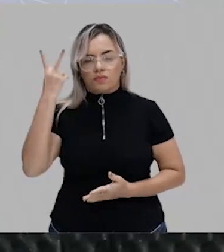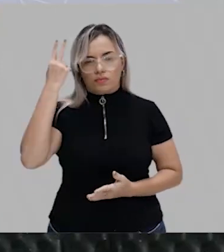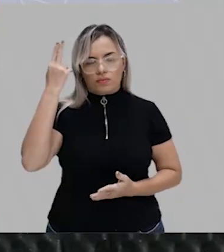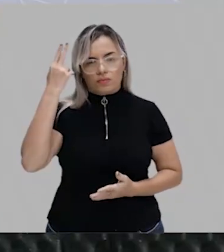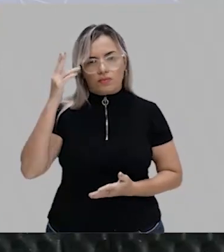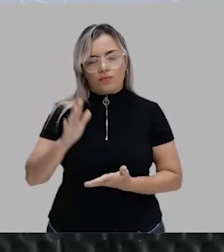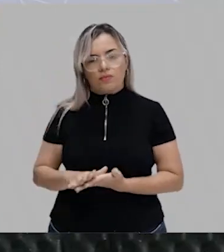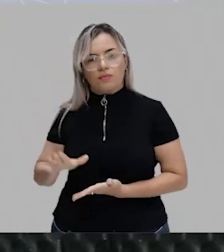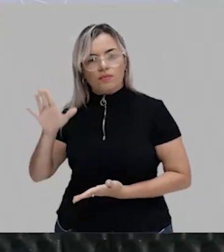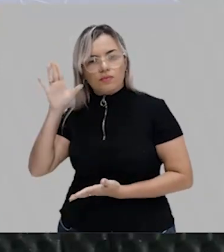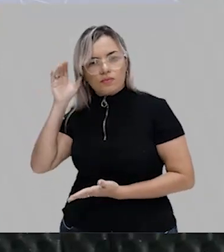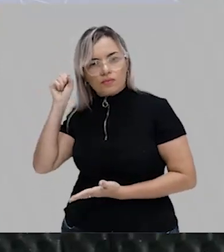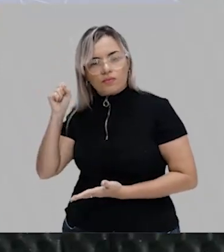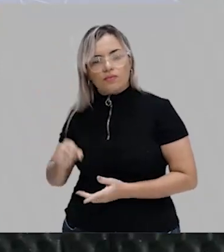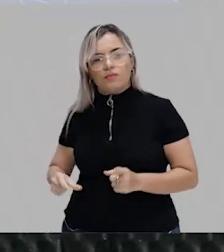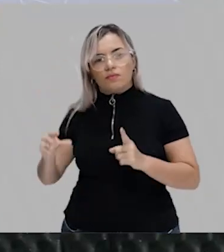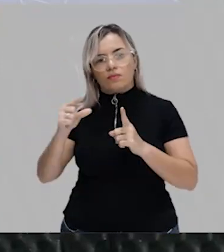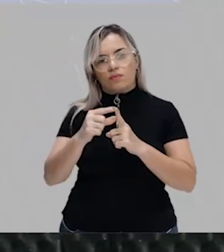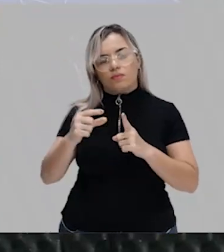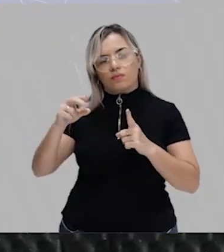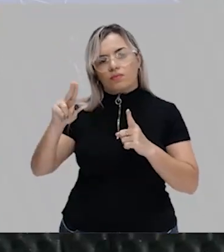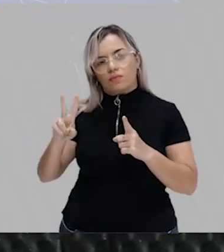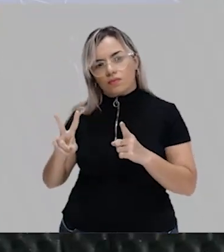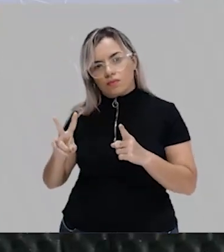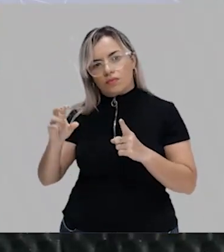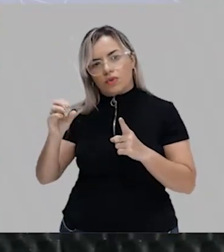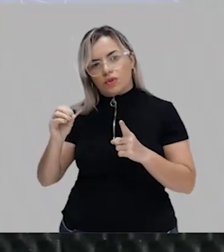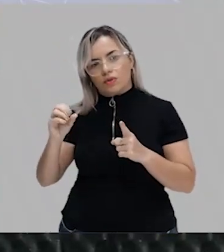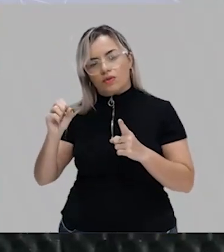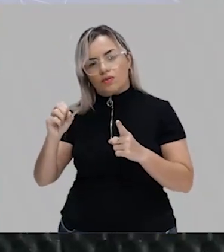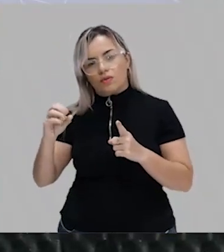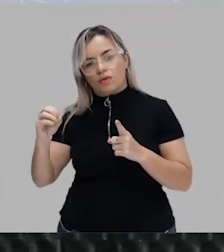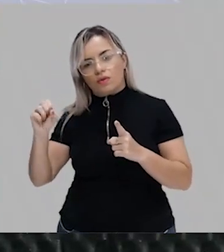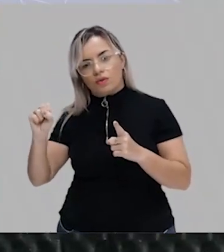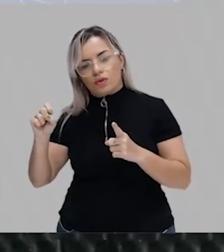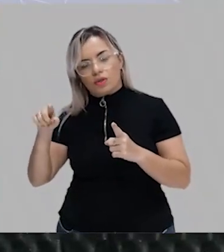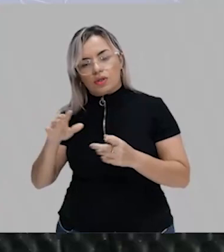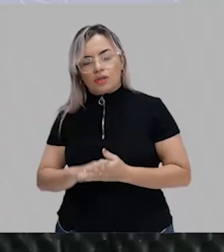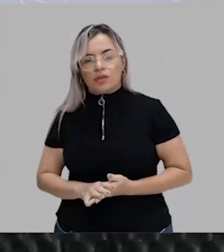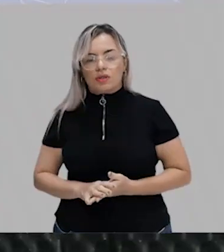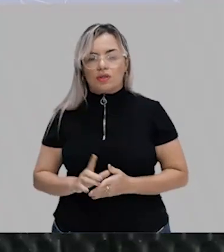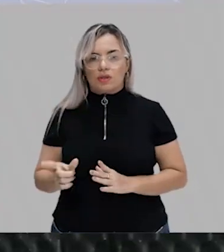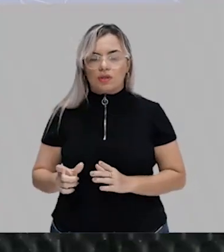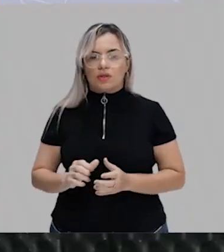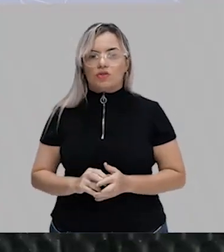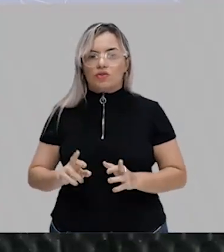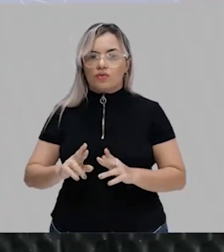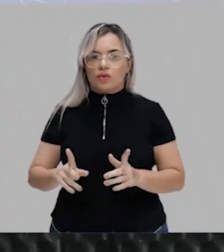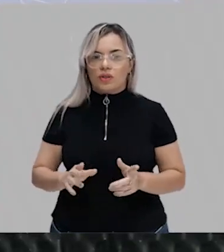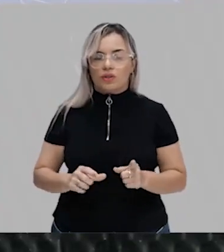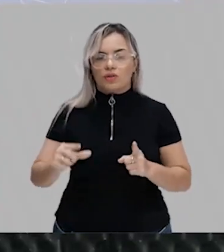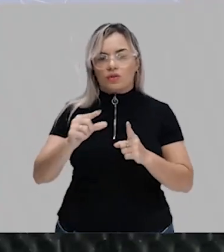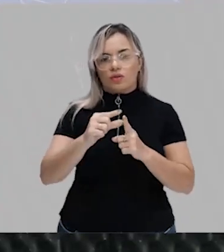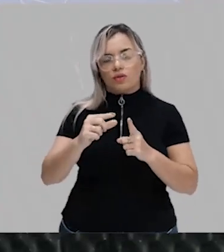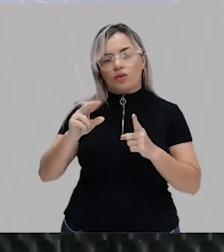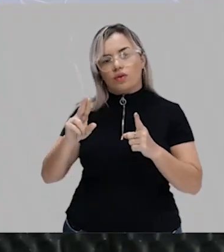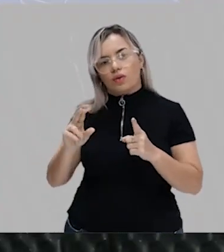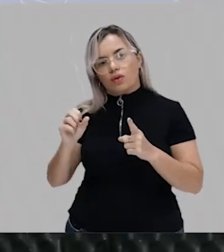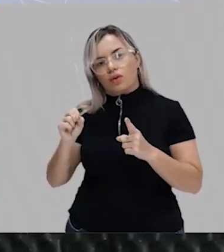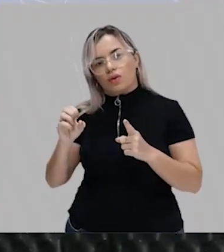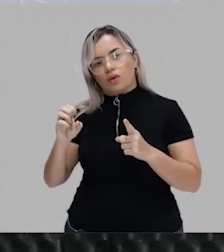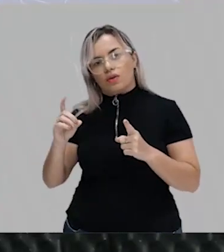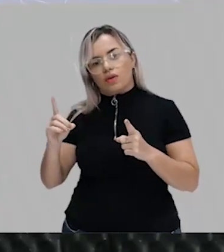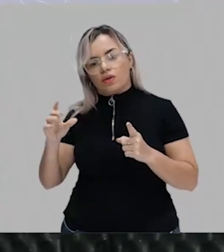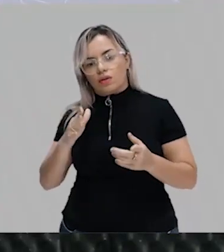você ouvir o vos ao invés do usted. Então, assim acontece com esses termos. Então, na maioria